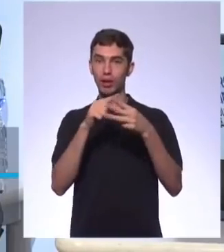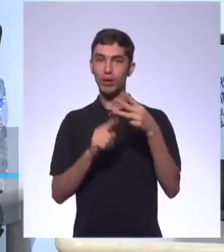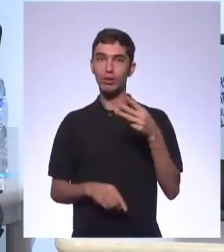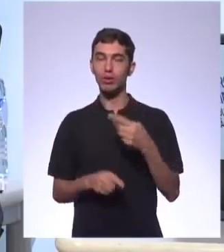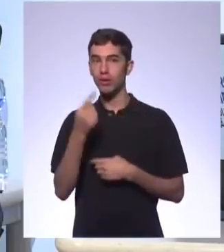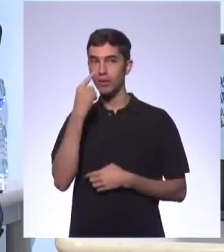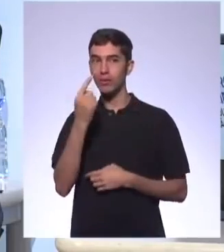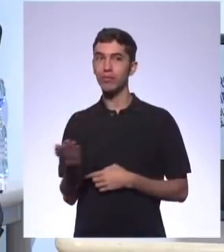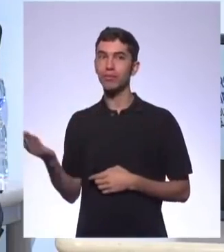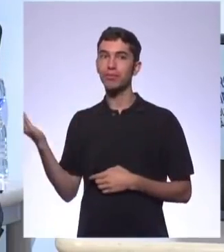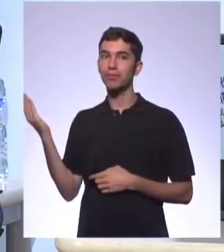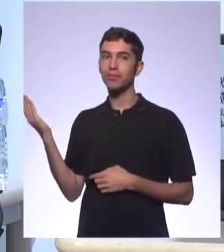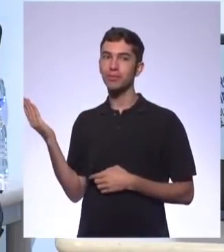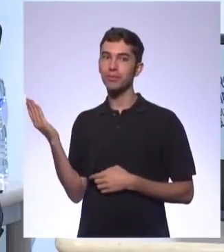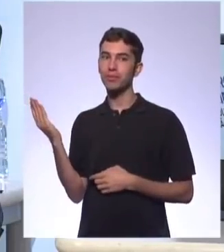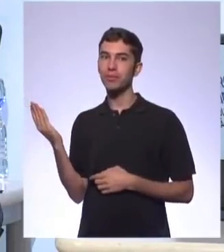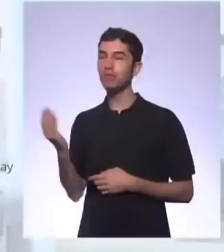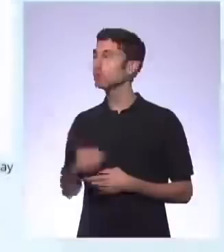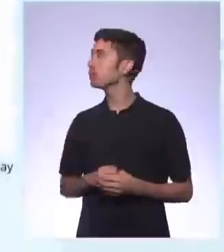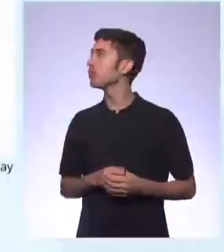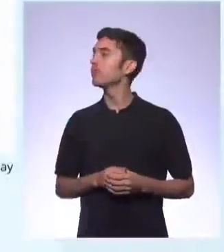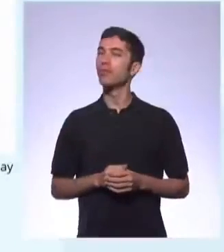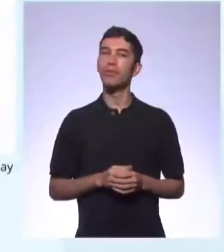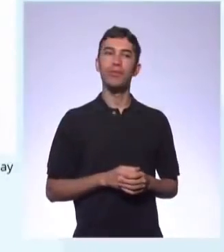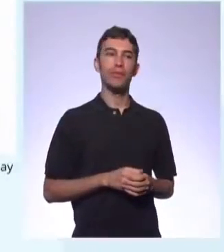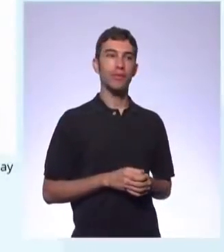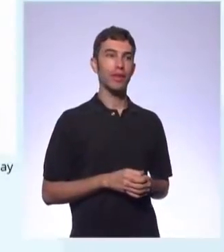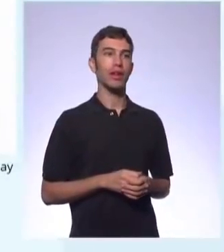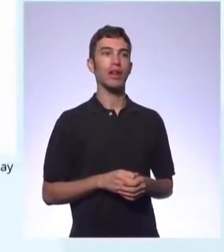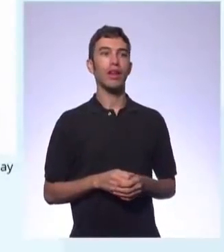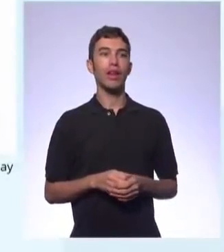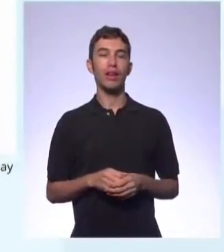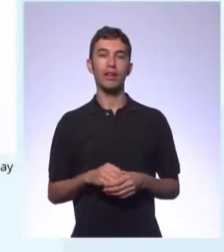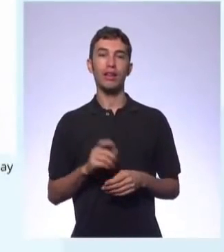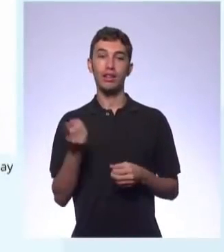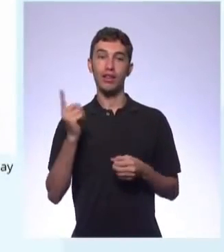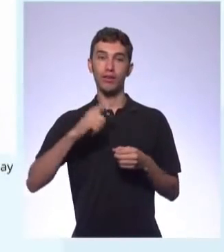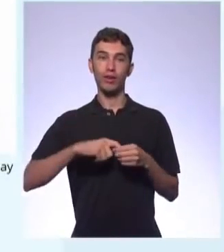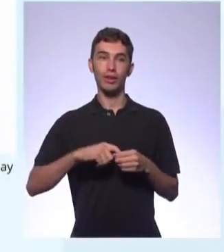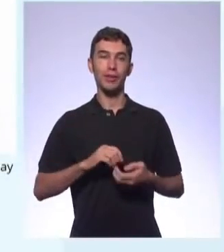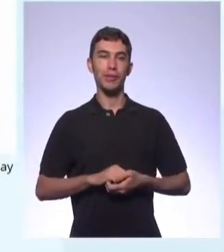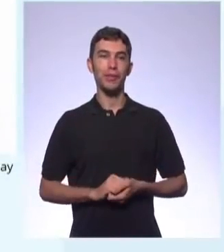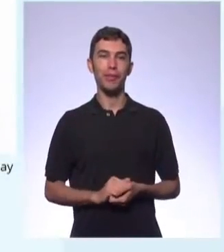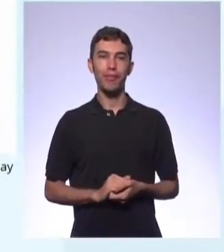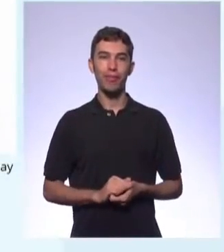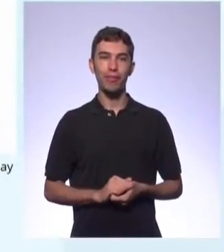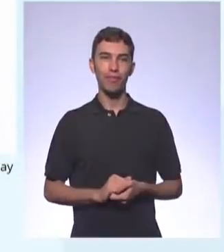tela aí, que eu coloquei para o Jonas também, tá bom? Então, deixa as perguntinhas na tela, já voltamos.